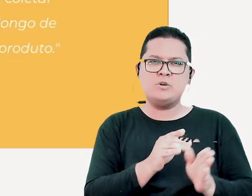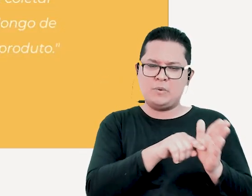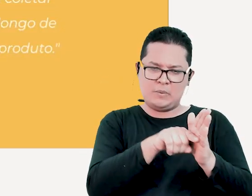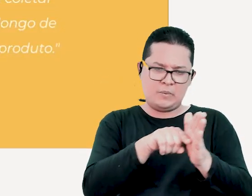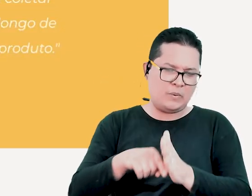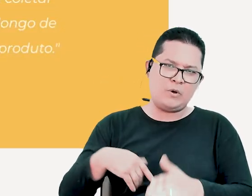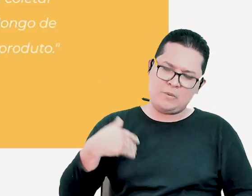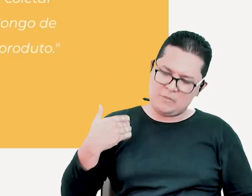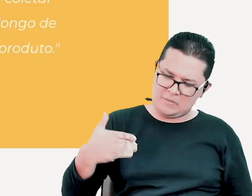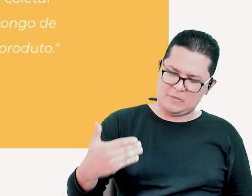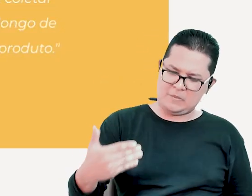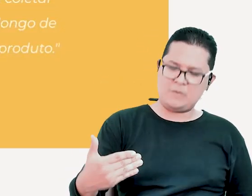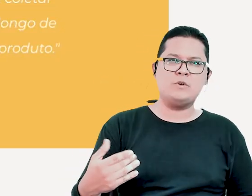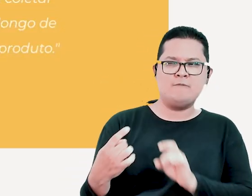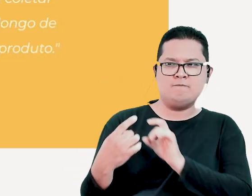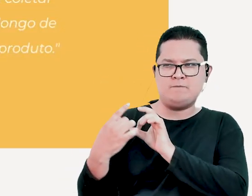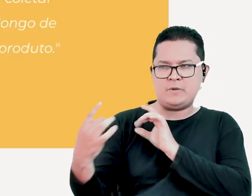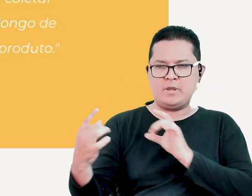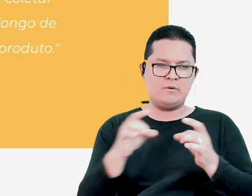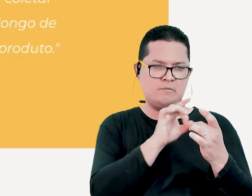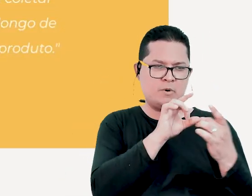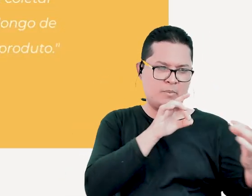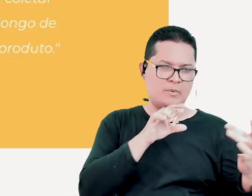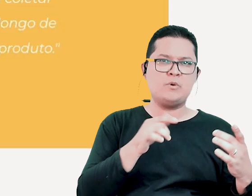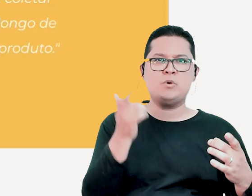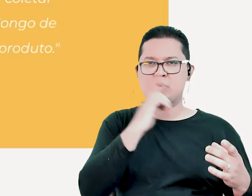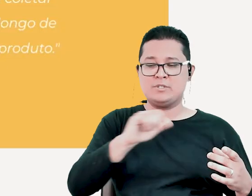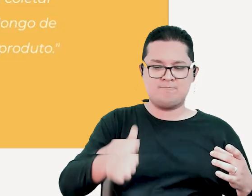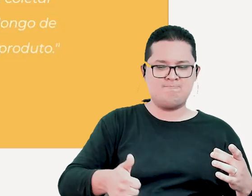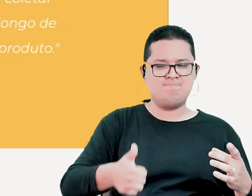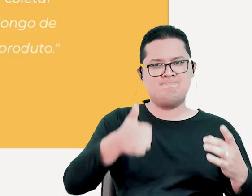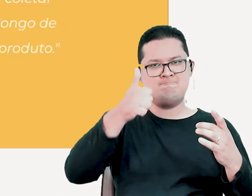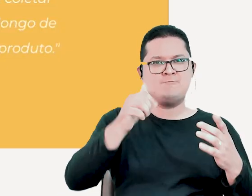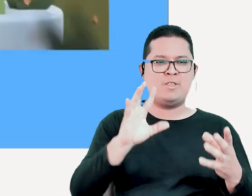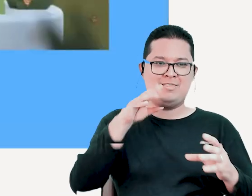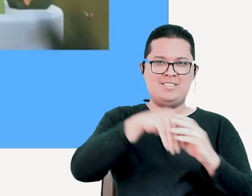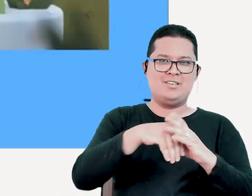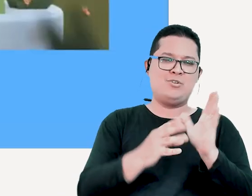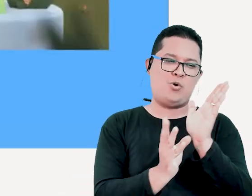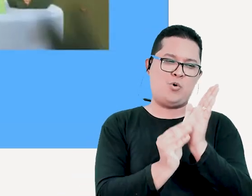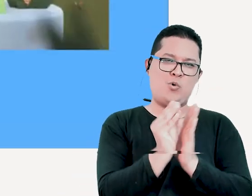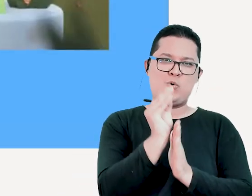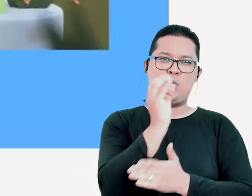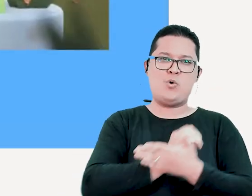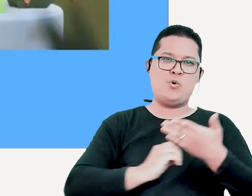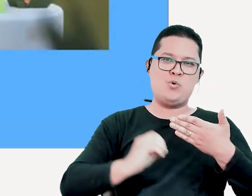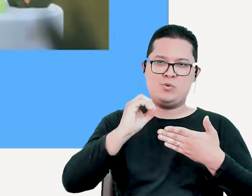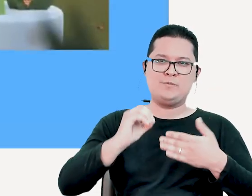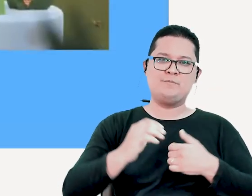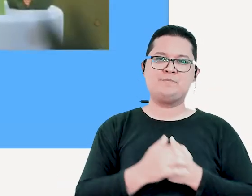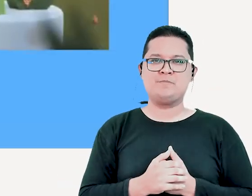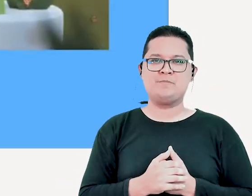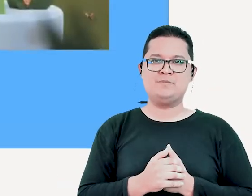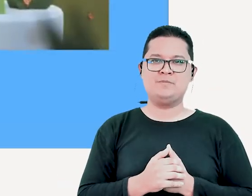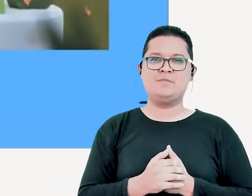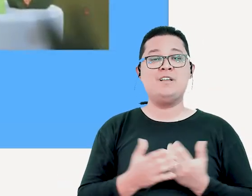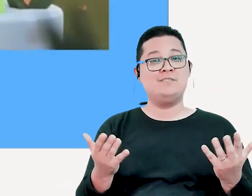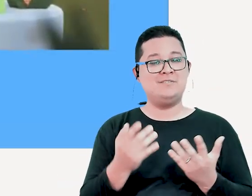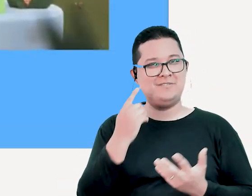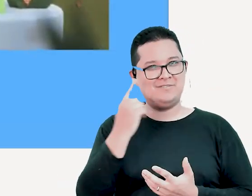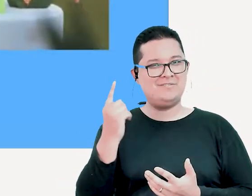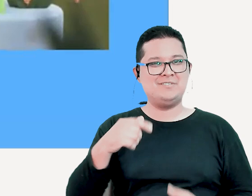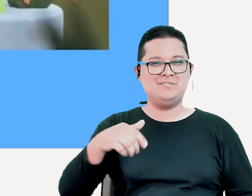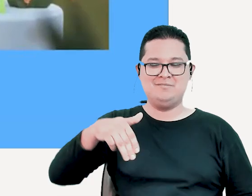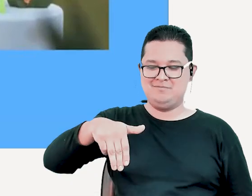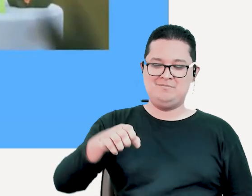gente ter melhorias nesses nossos produtos aqui de Content Ops. E aqui, eu acredito